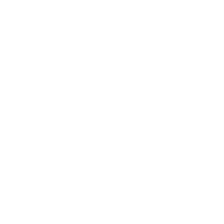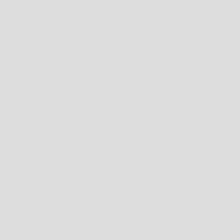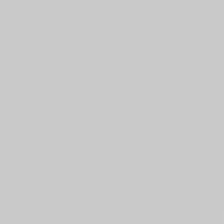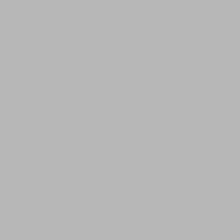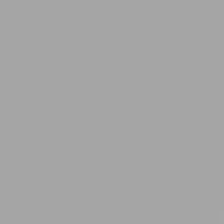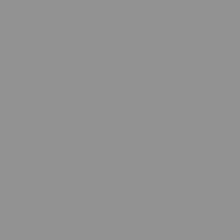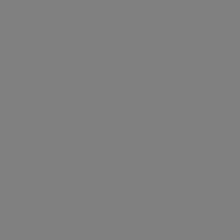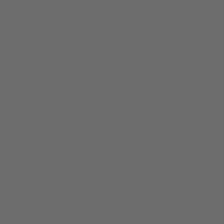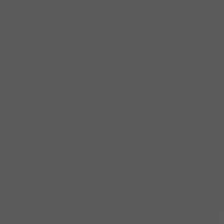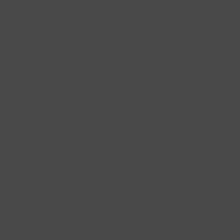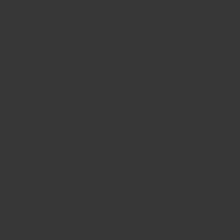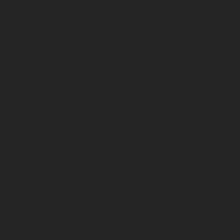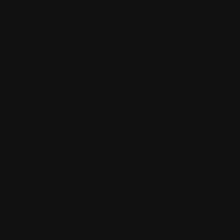Legenda